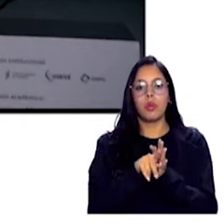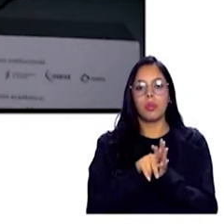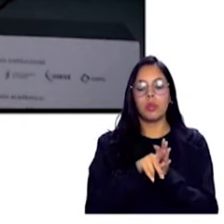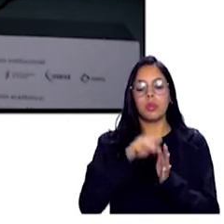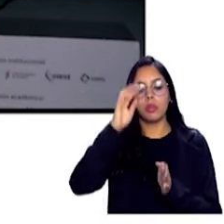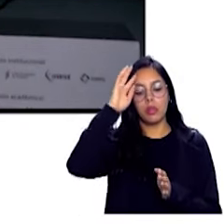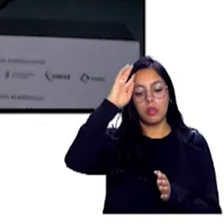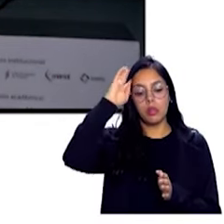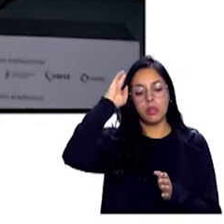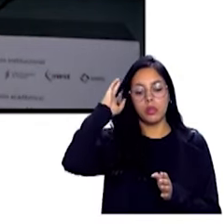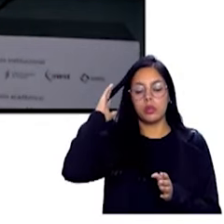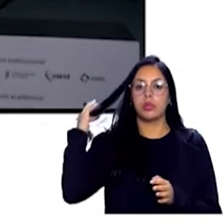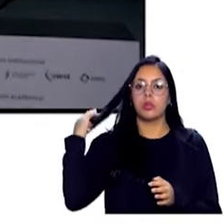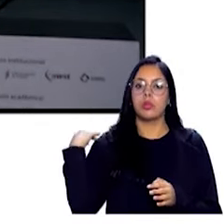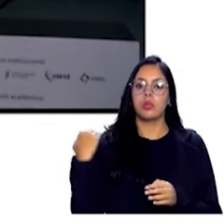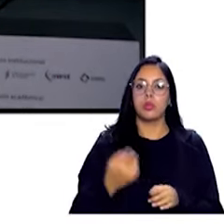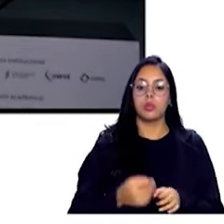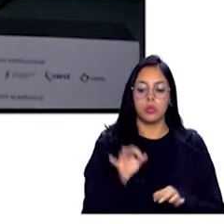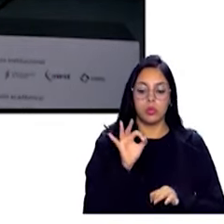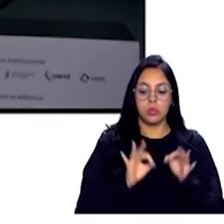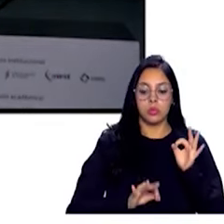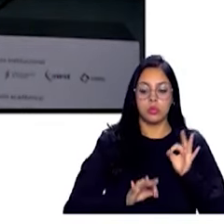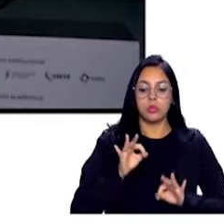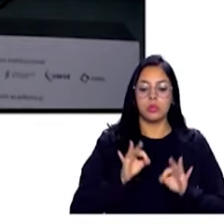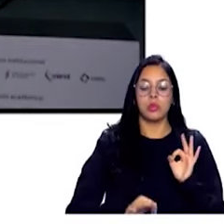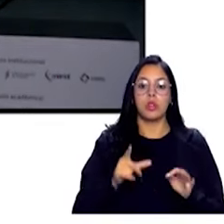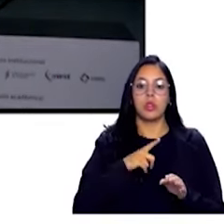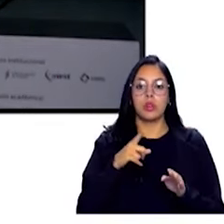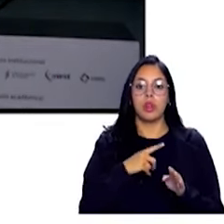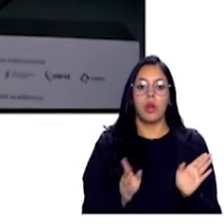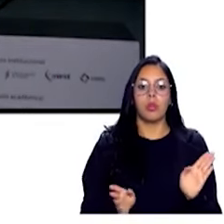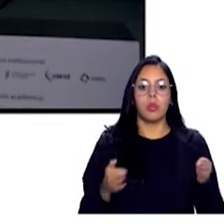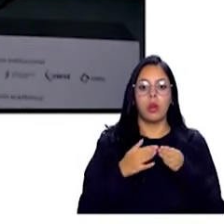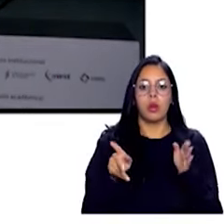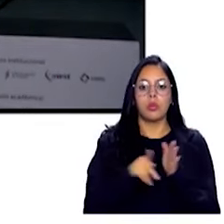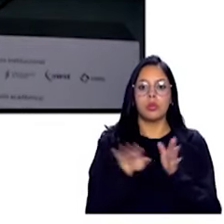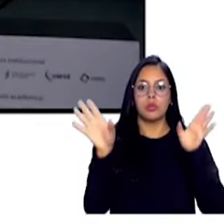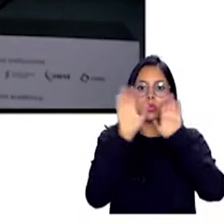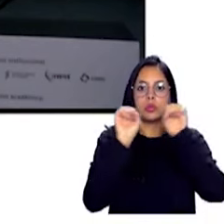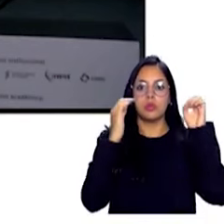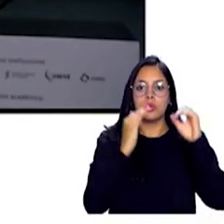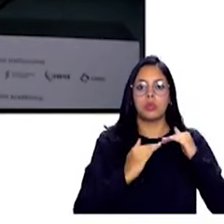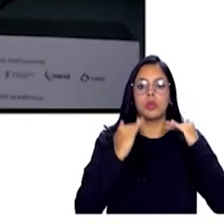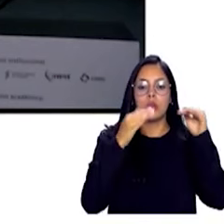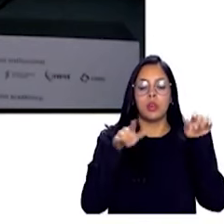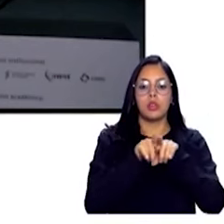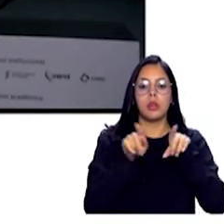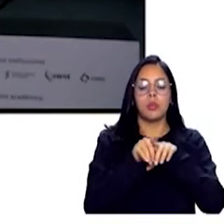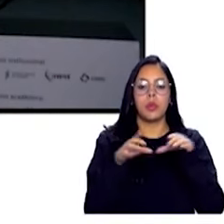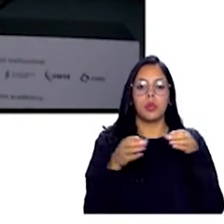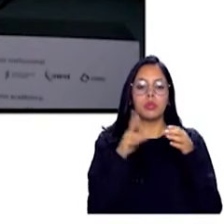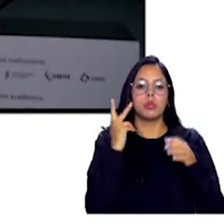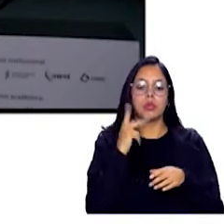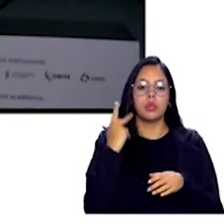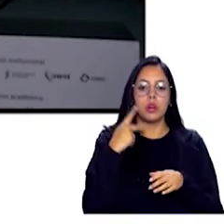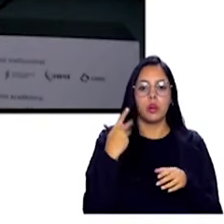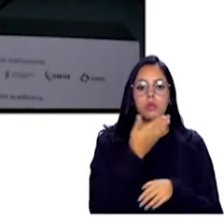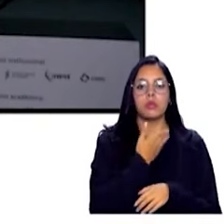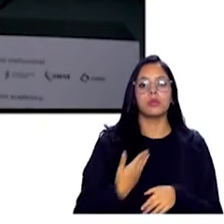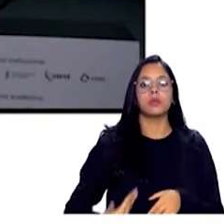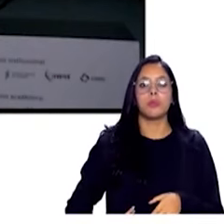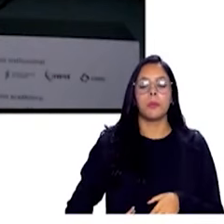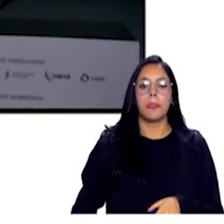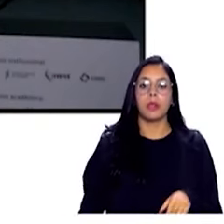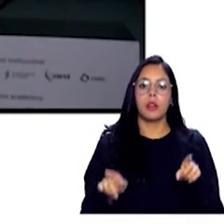de julgamentos inclusive com prerrogativa de foro no Supremo Tribunal de parlamentares membros do governo fez um